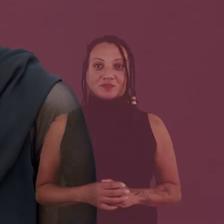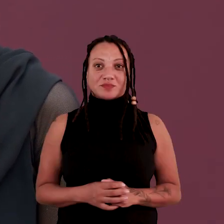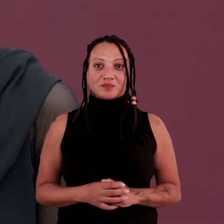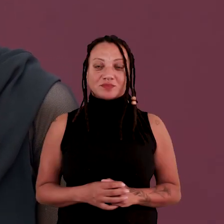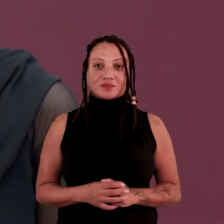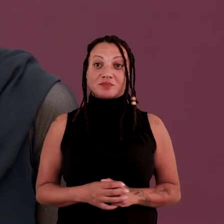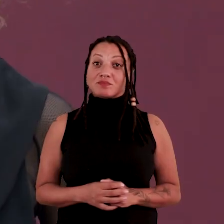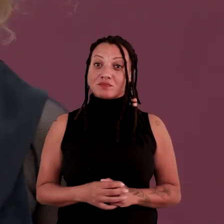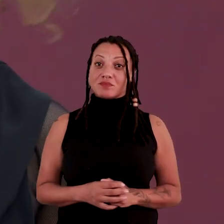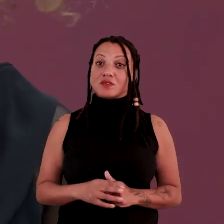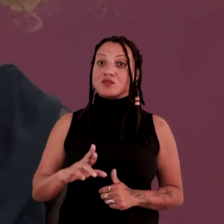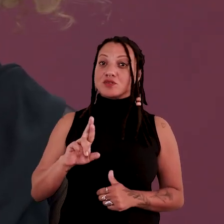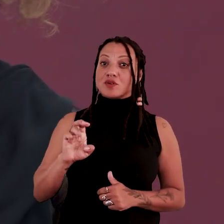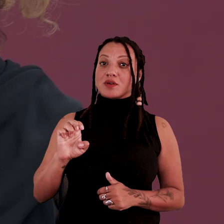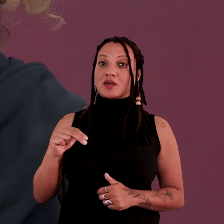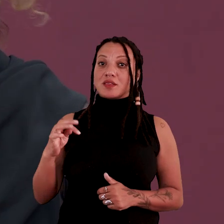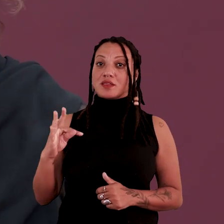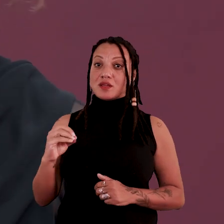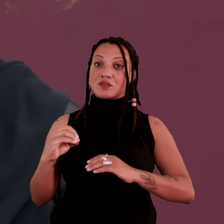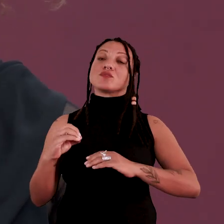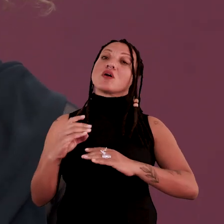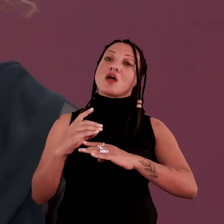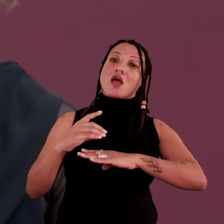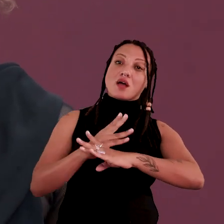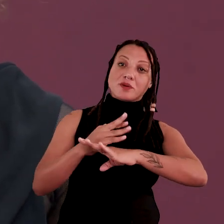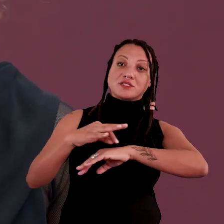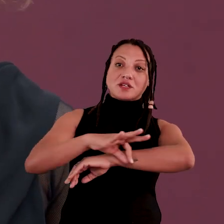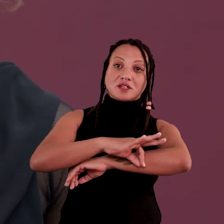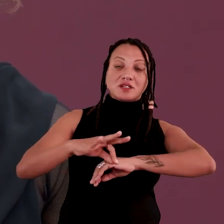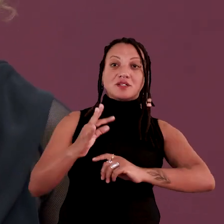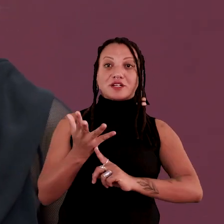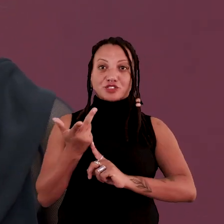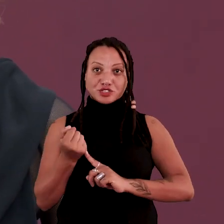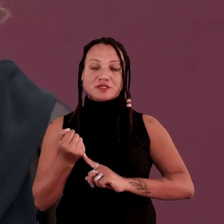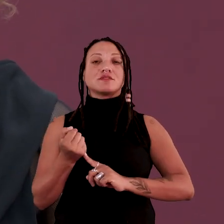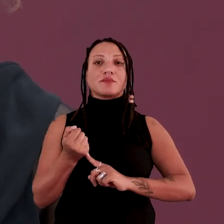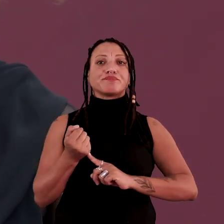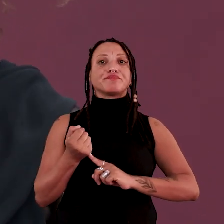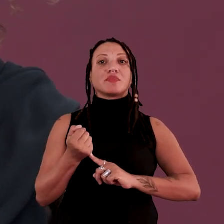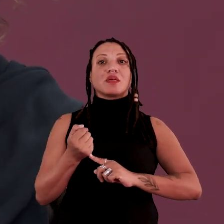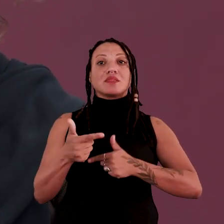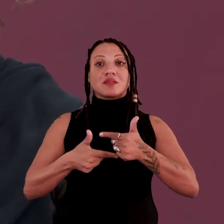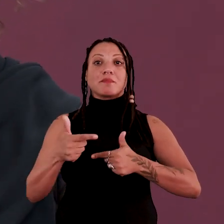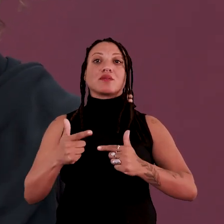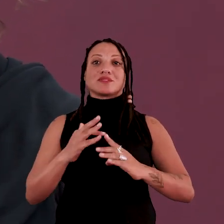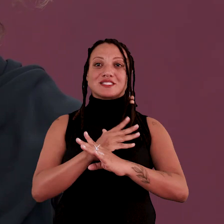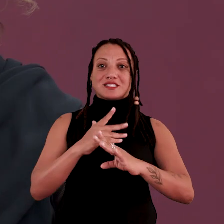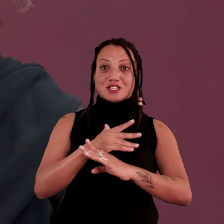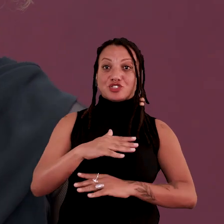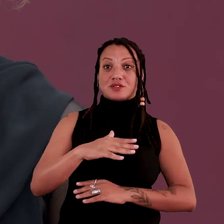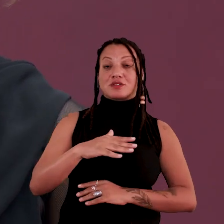cidade de Quintal. E eu sou Juliana, sou designer, educadora, gestora, cofundadora da Cidade